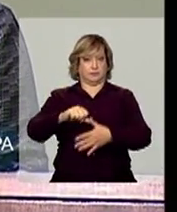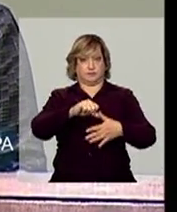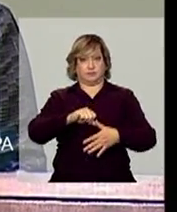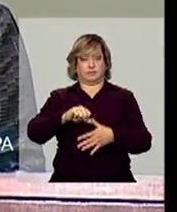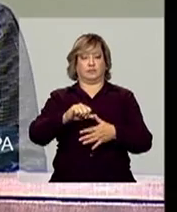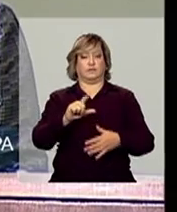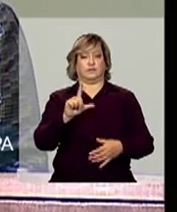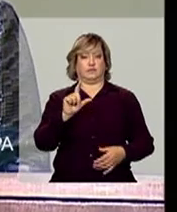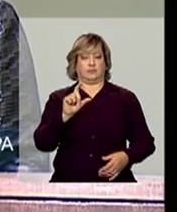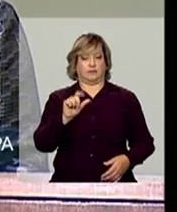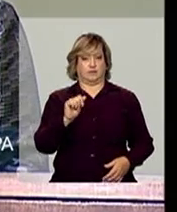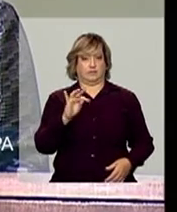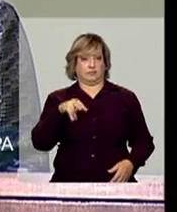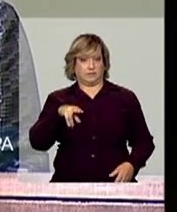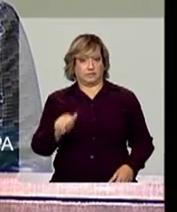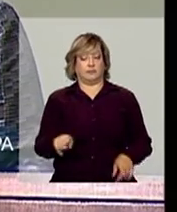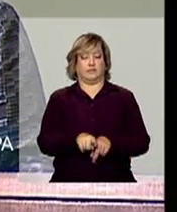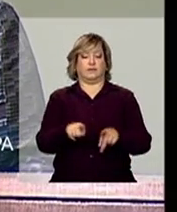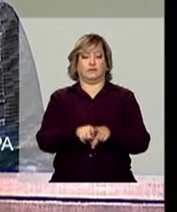a África. Daí,